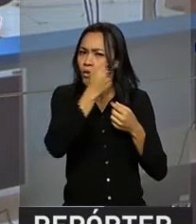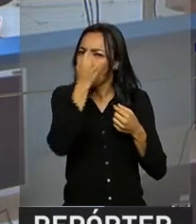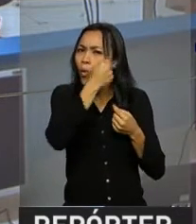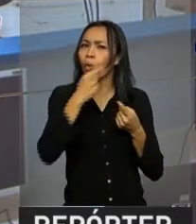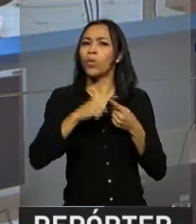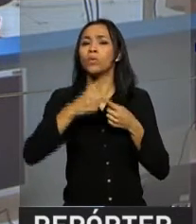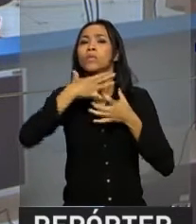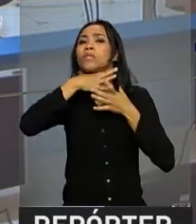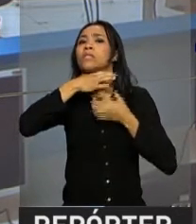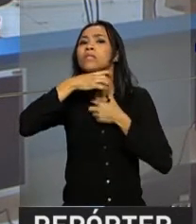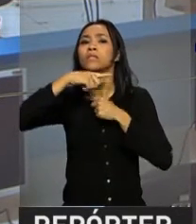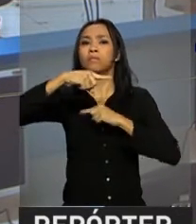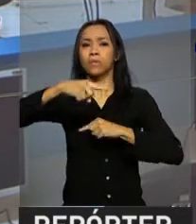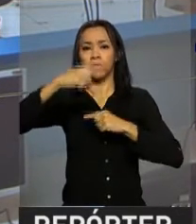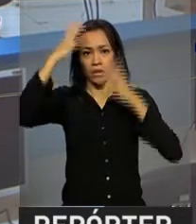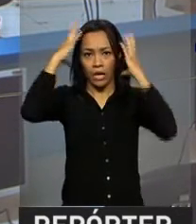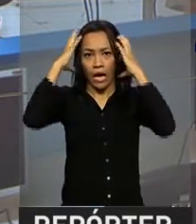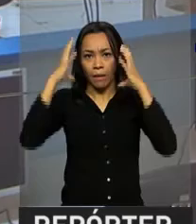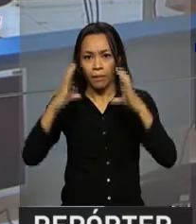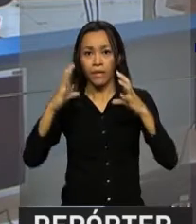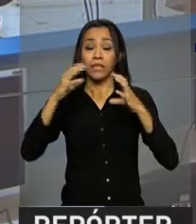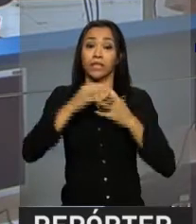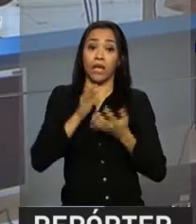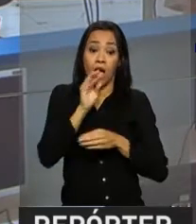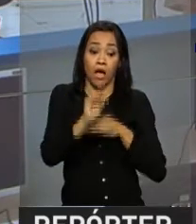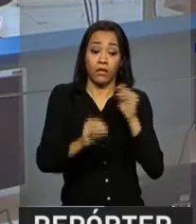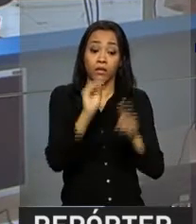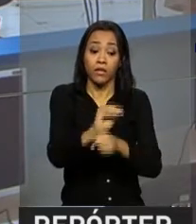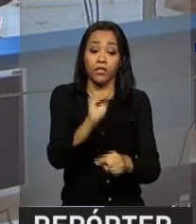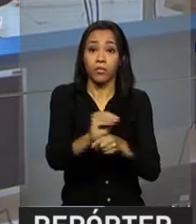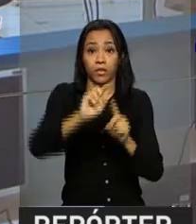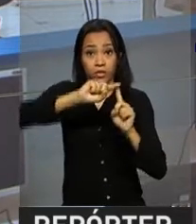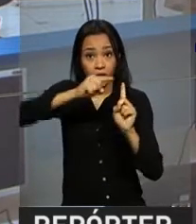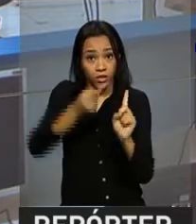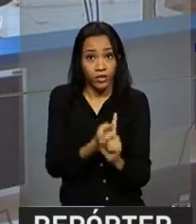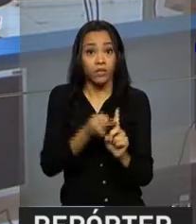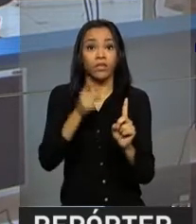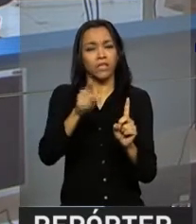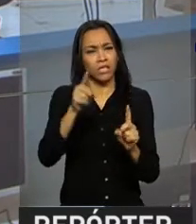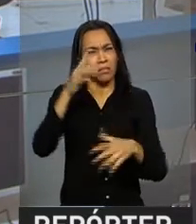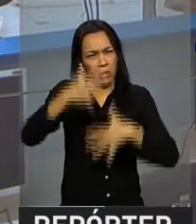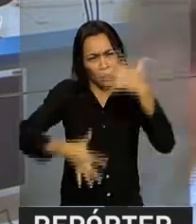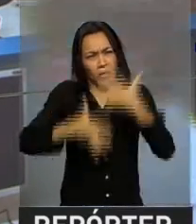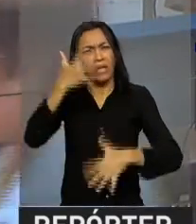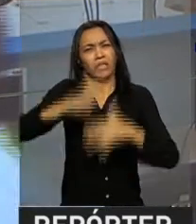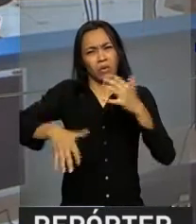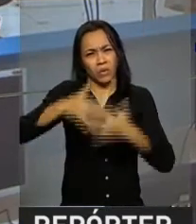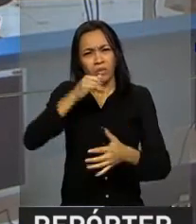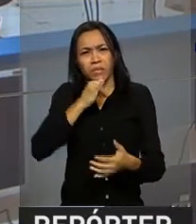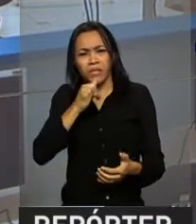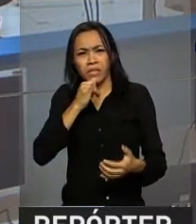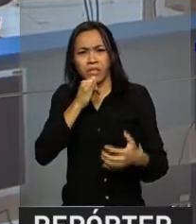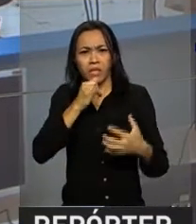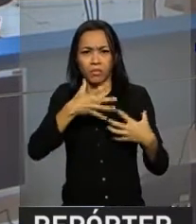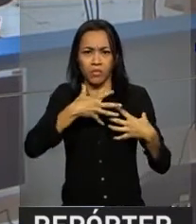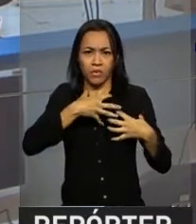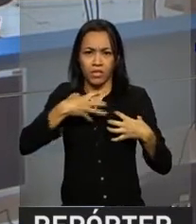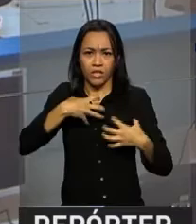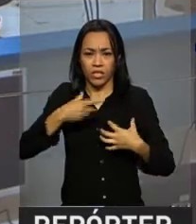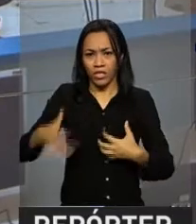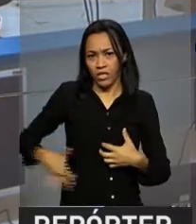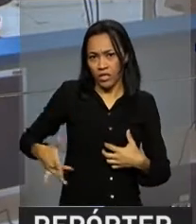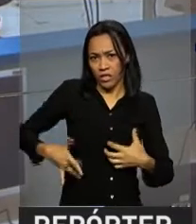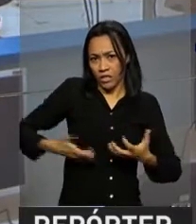cabeça e pescoço, atendimento a gestante de alto risco e atendimentos de alta complexidade, como transplante de rins,